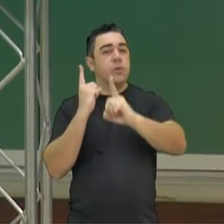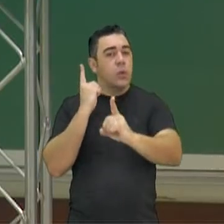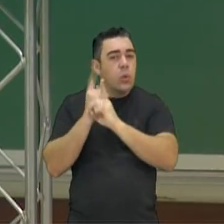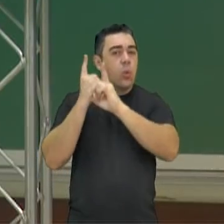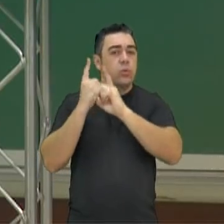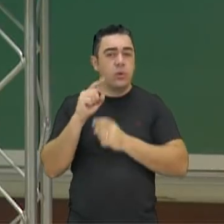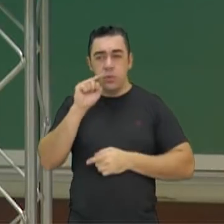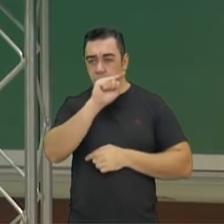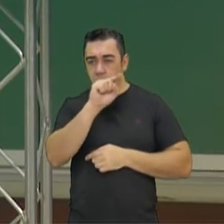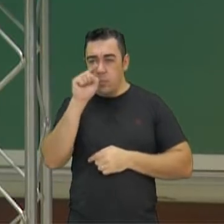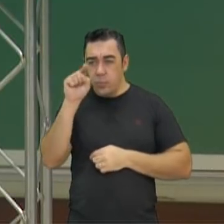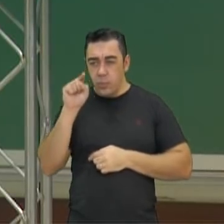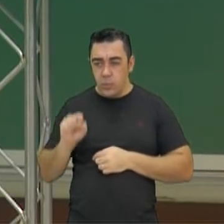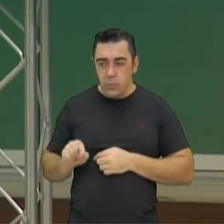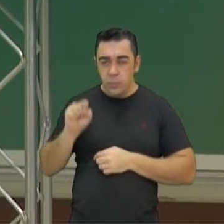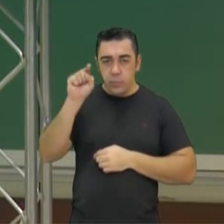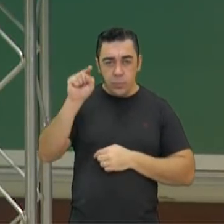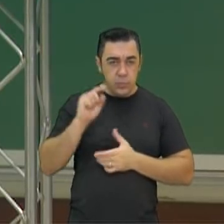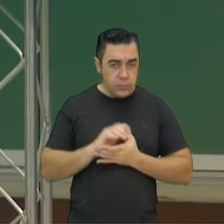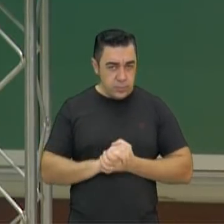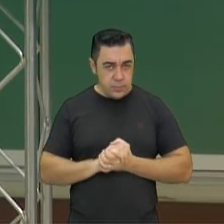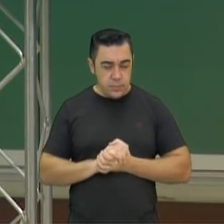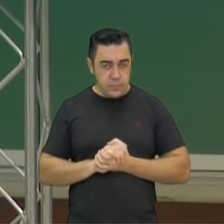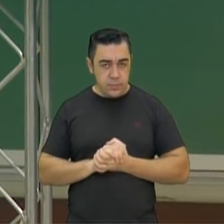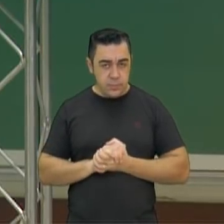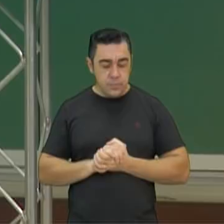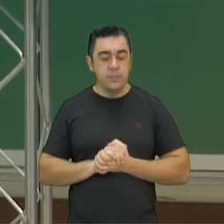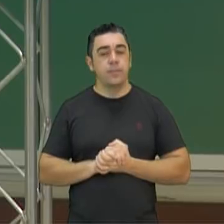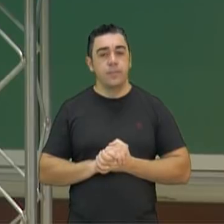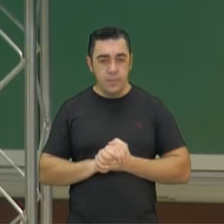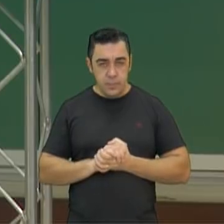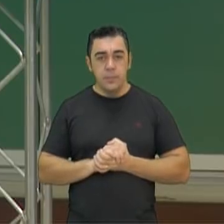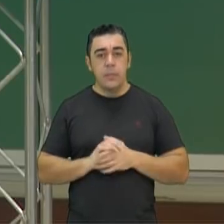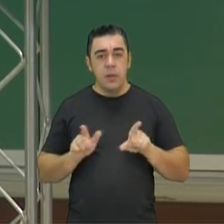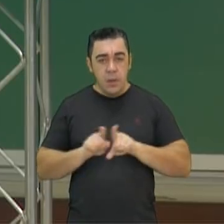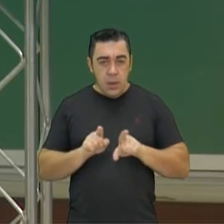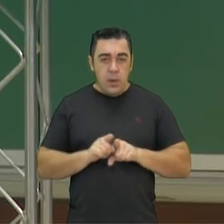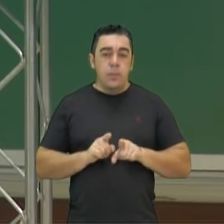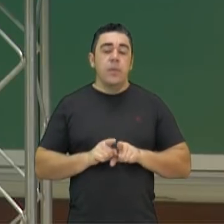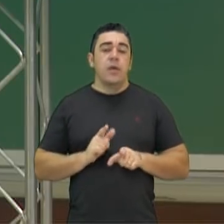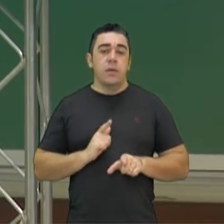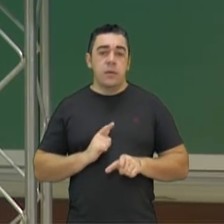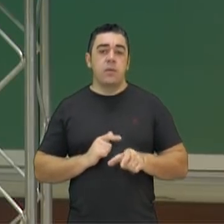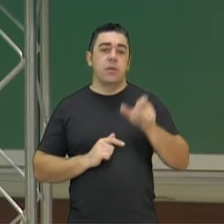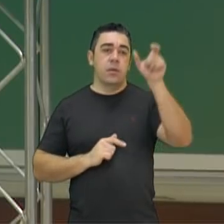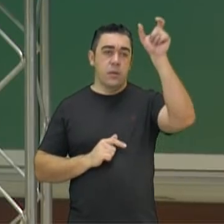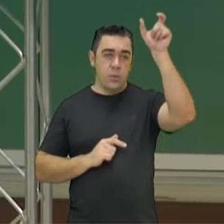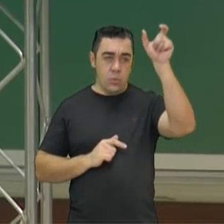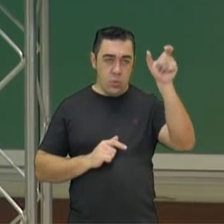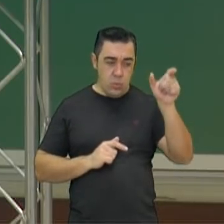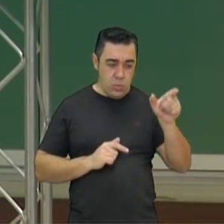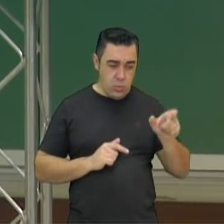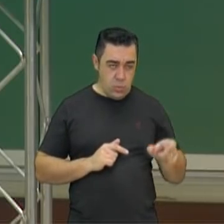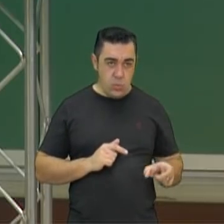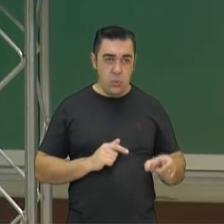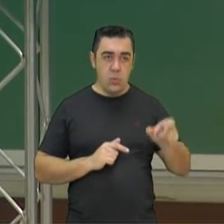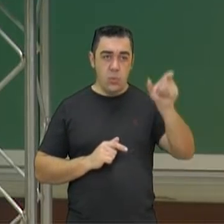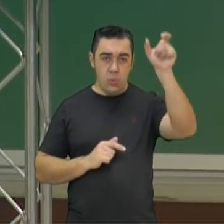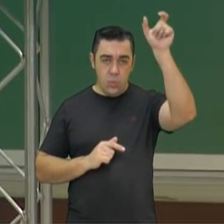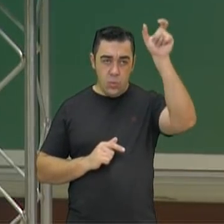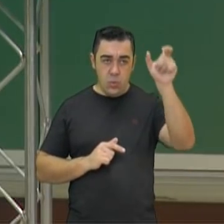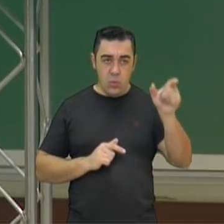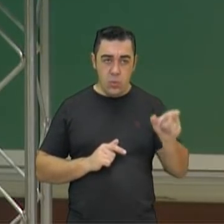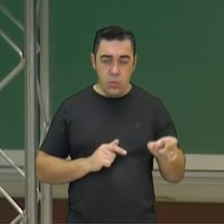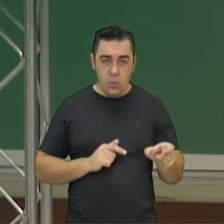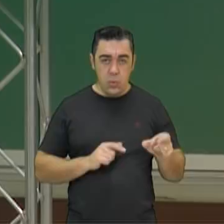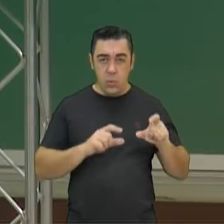um endereço, né? Um nome. As colunas recebem letras de A até H. Então, as colunas,